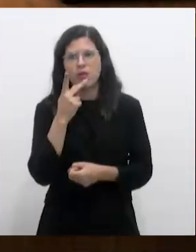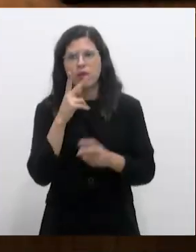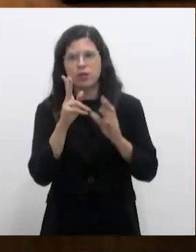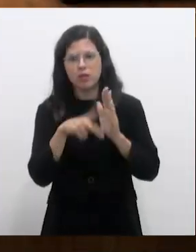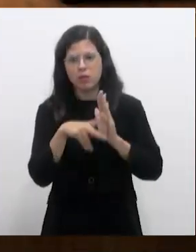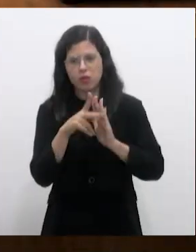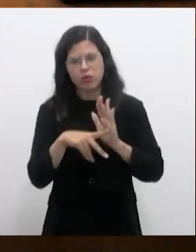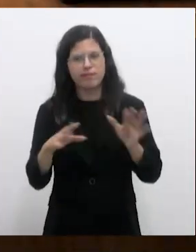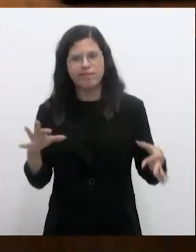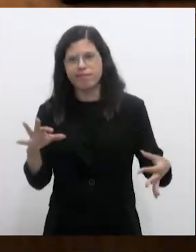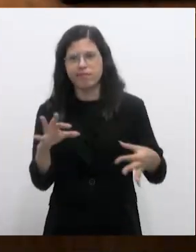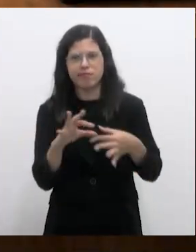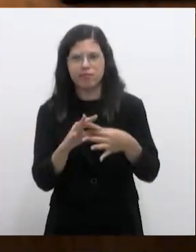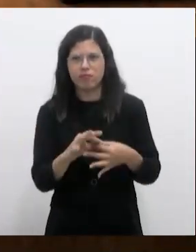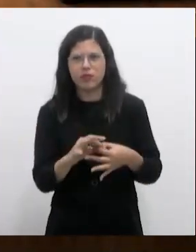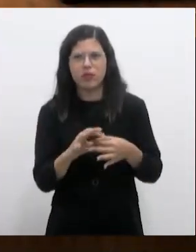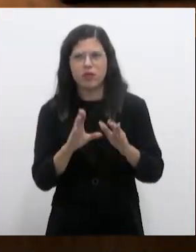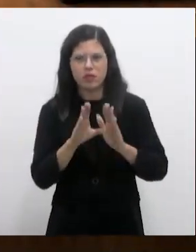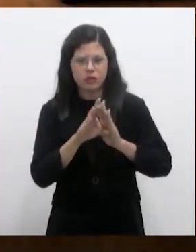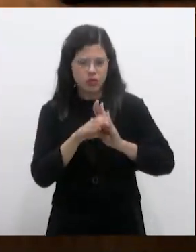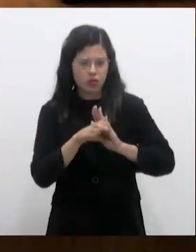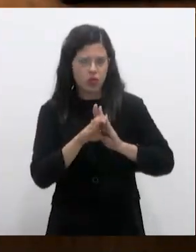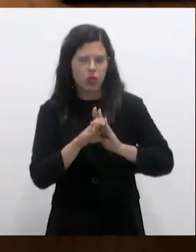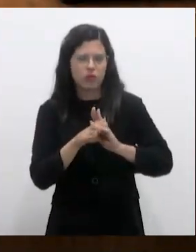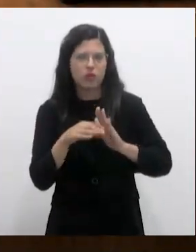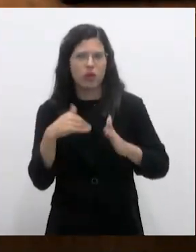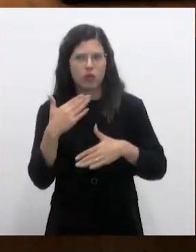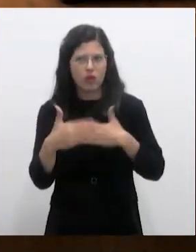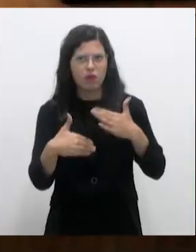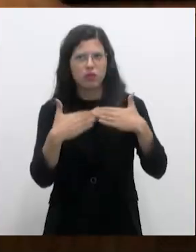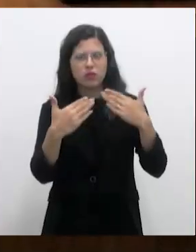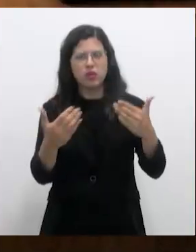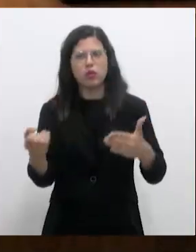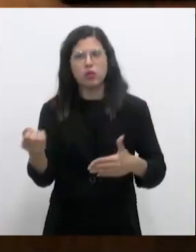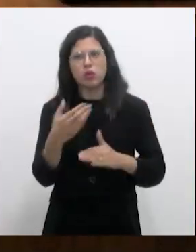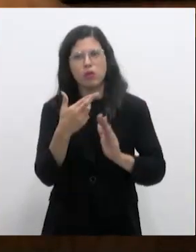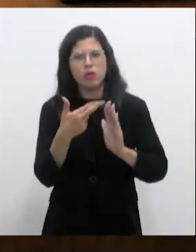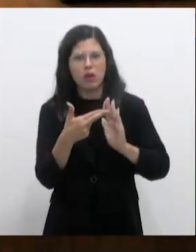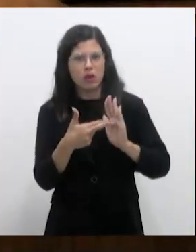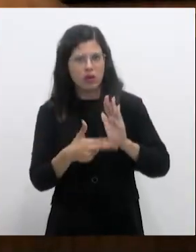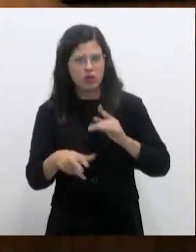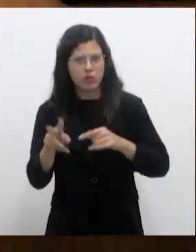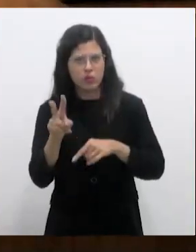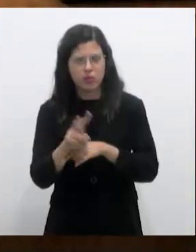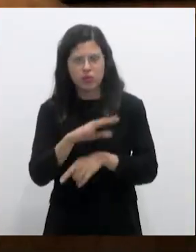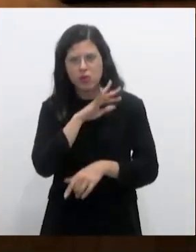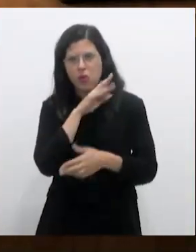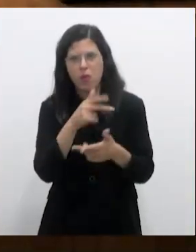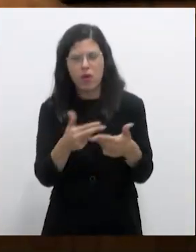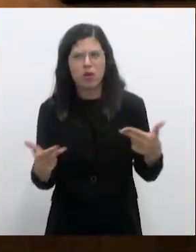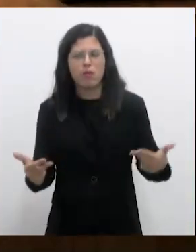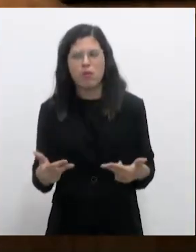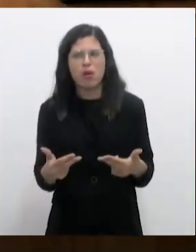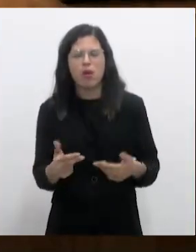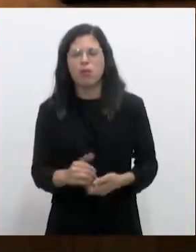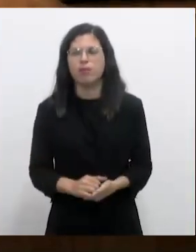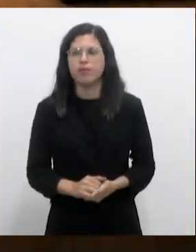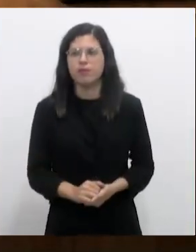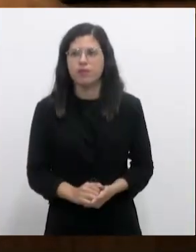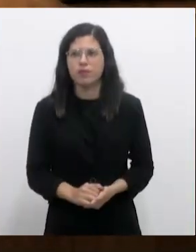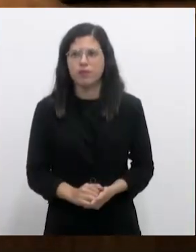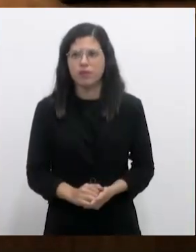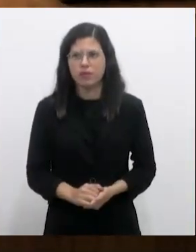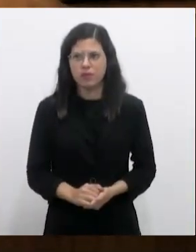dialoga com esse conceito mais avançado que o novo Código de Proteção Animal vai colocar,